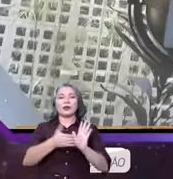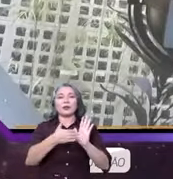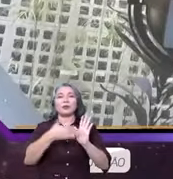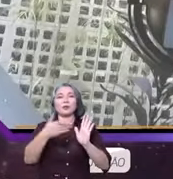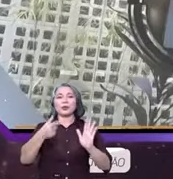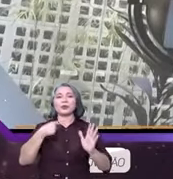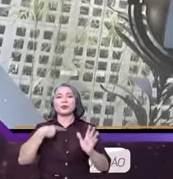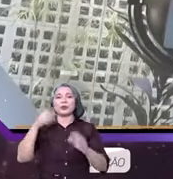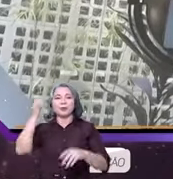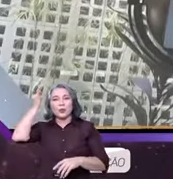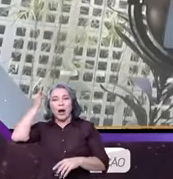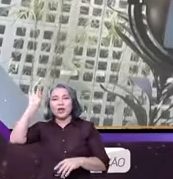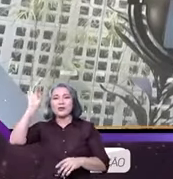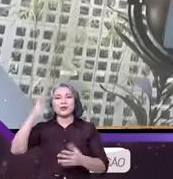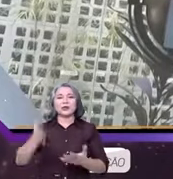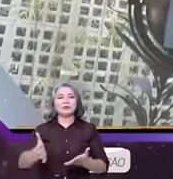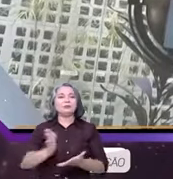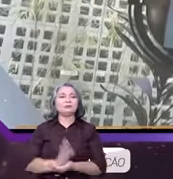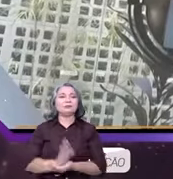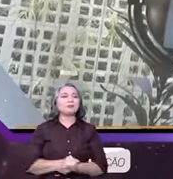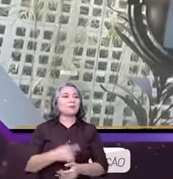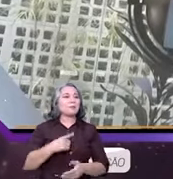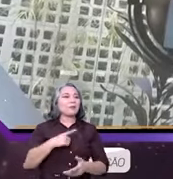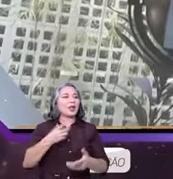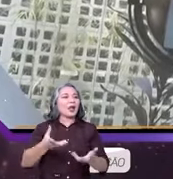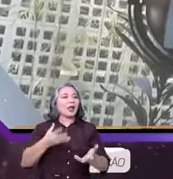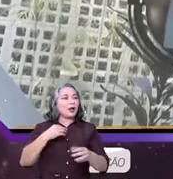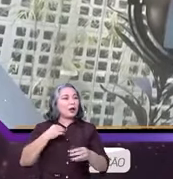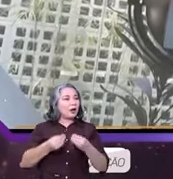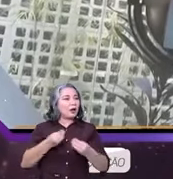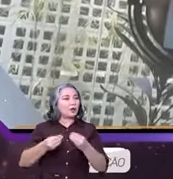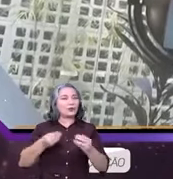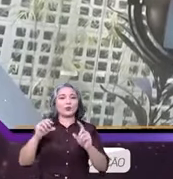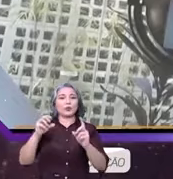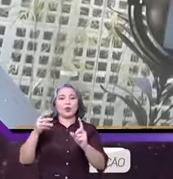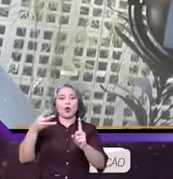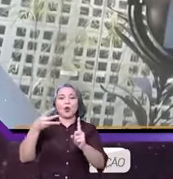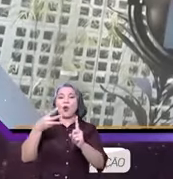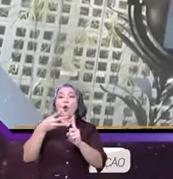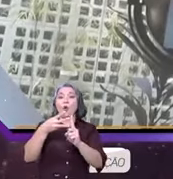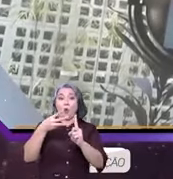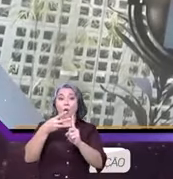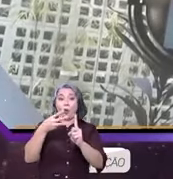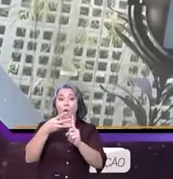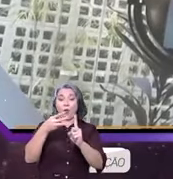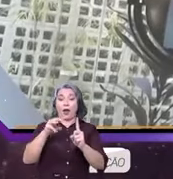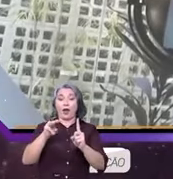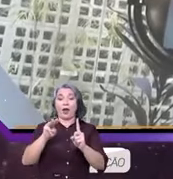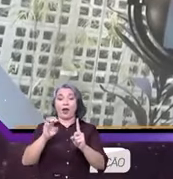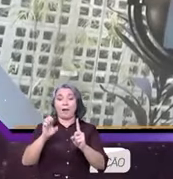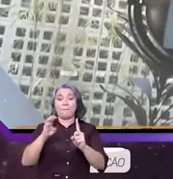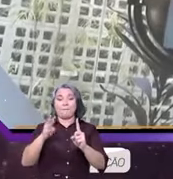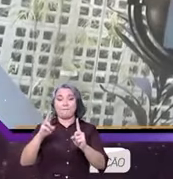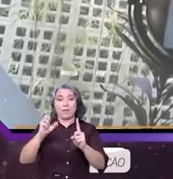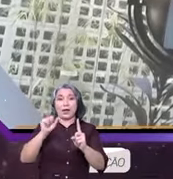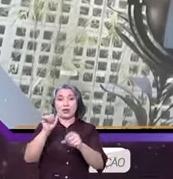250 pessoas nos acompanhando aqui entre o Webex e o YouTube.